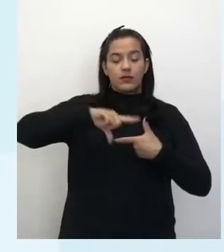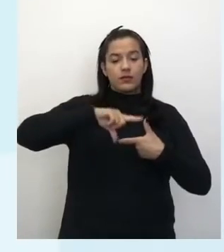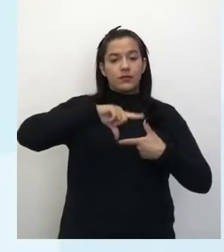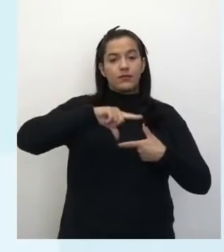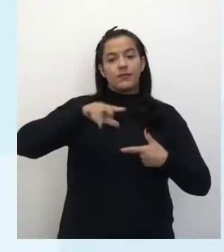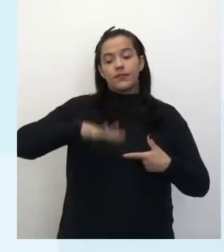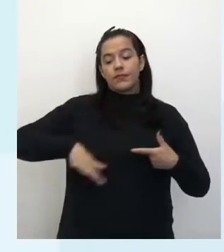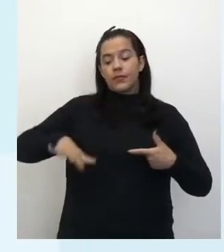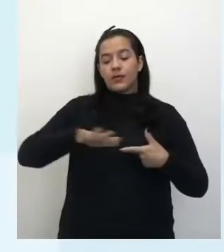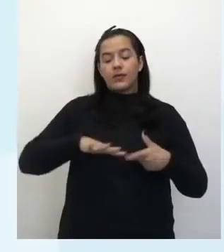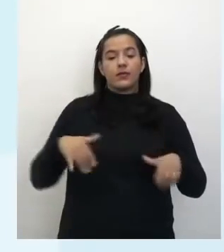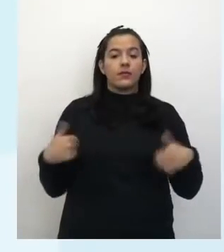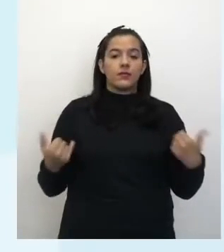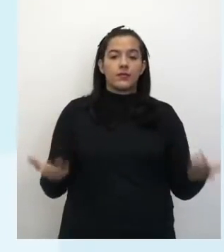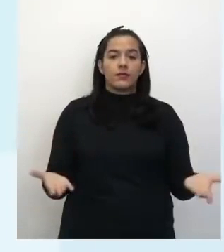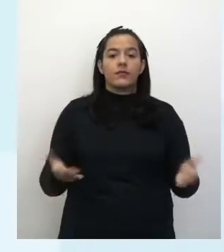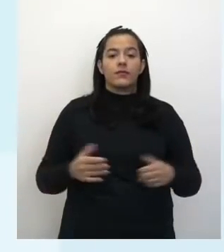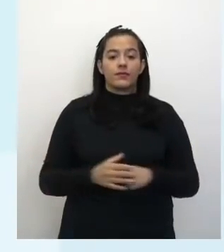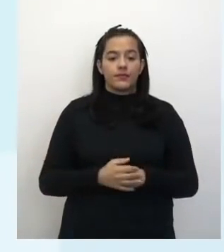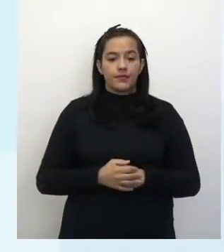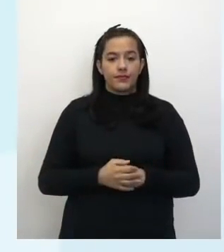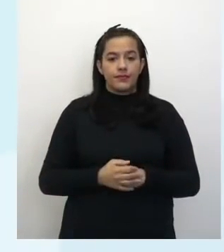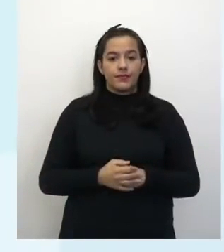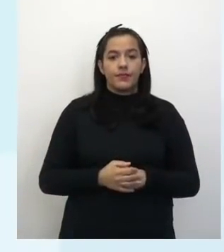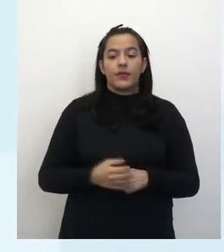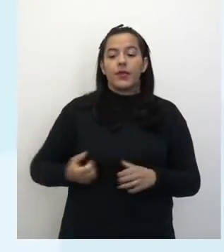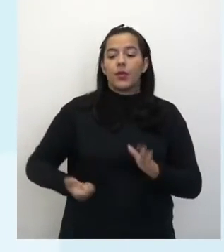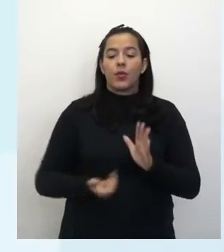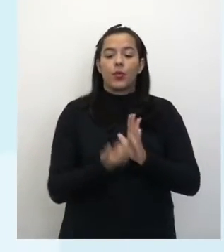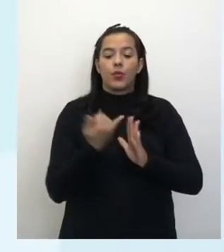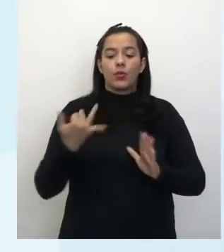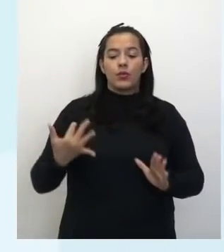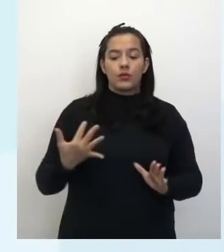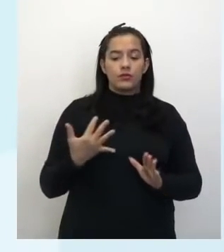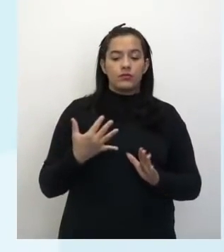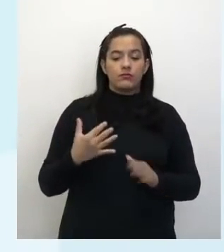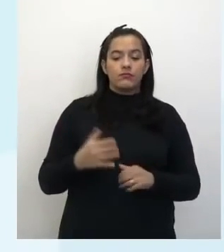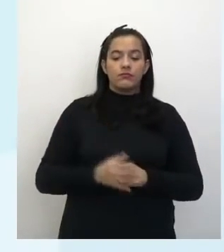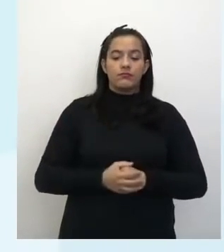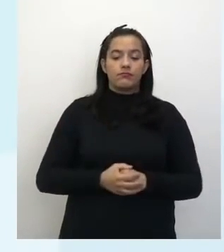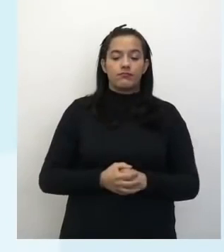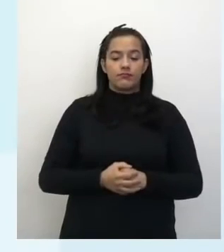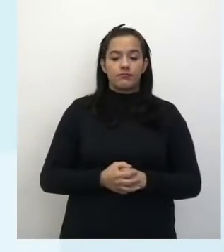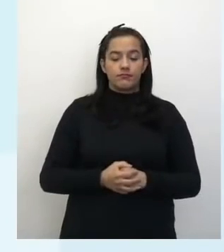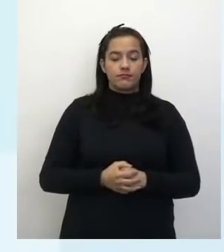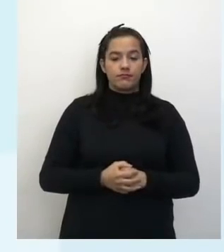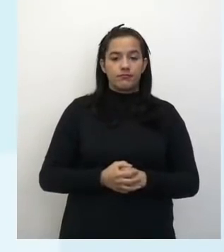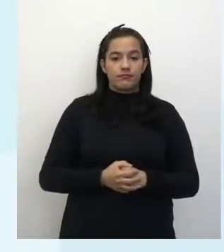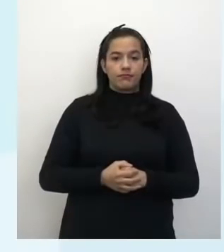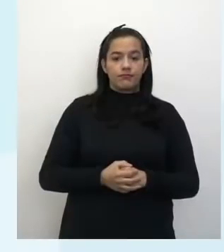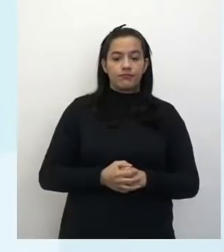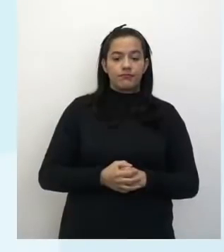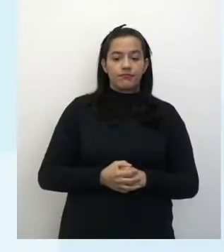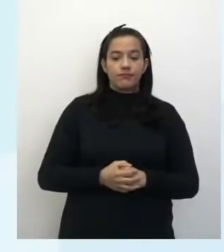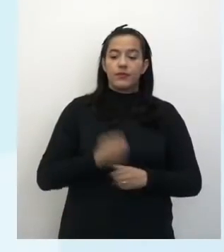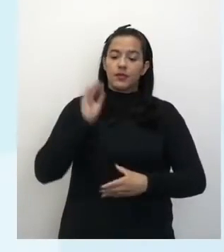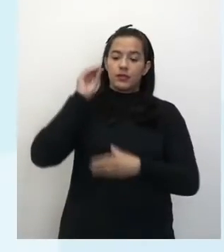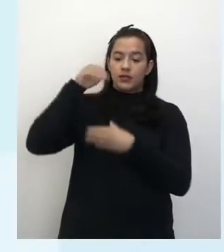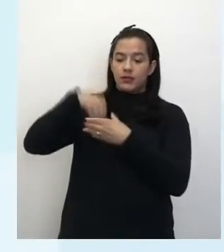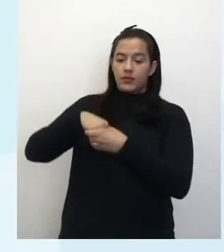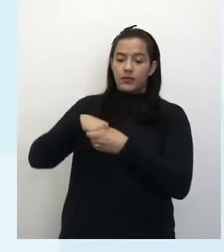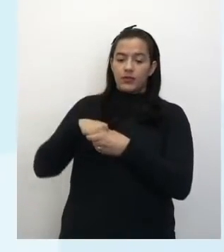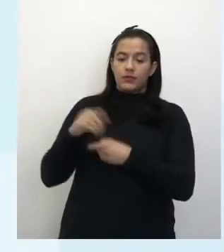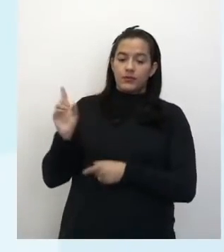centímetros quadrados? O quanto ele ocupa, né? Quantos Olha, centímetros quadrados palavra ele ocupa? importante, né? Muito bom. Dentro dessa